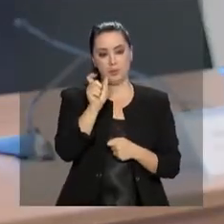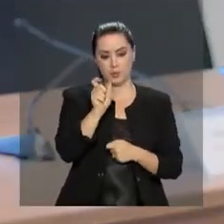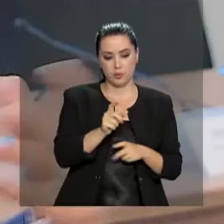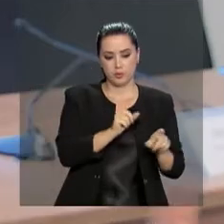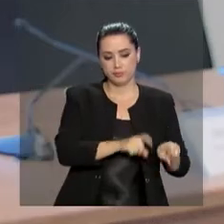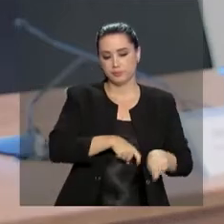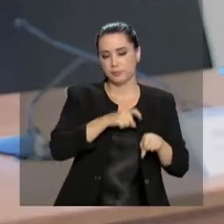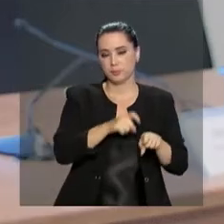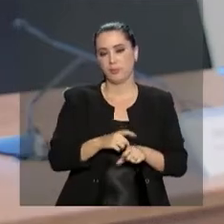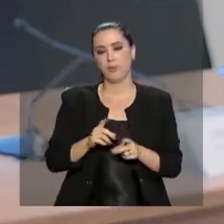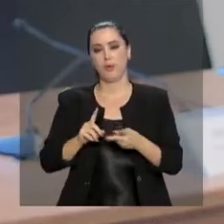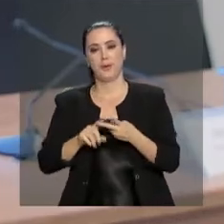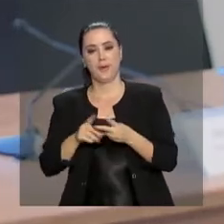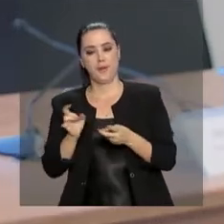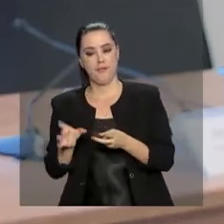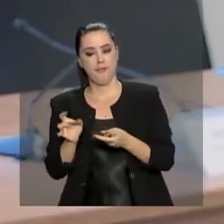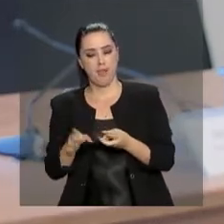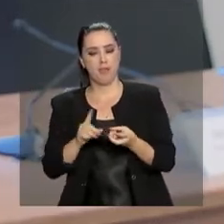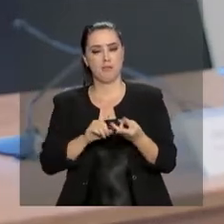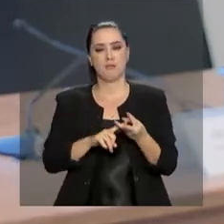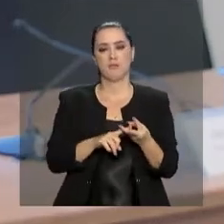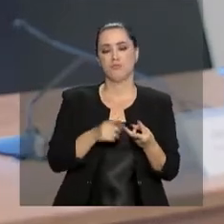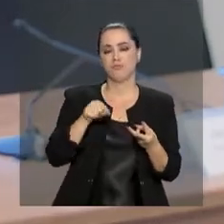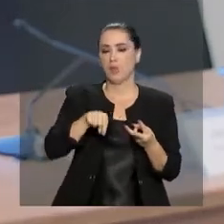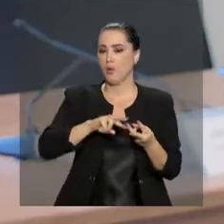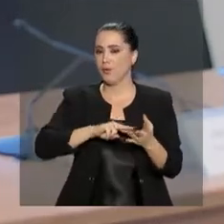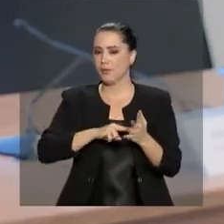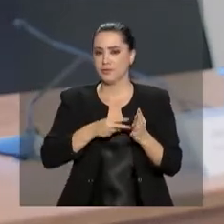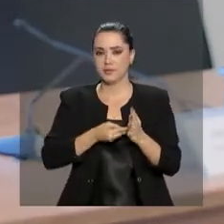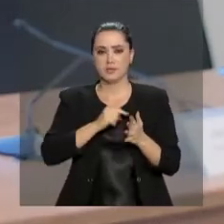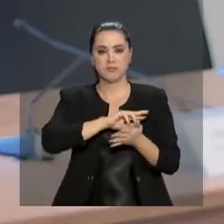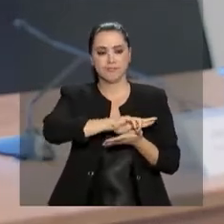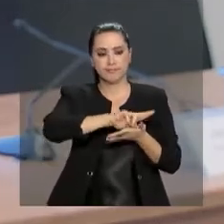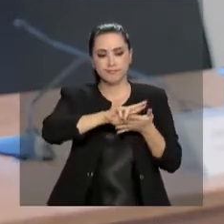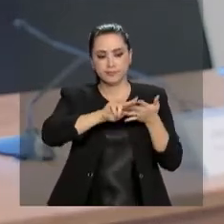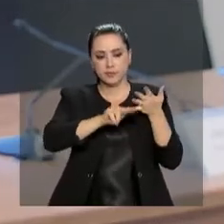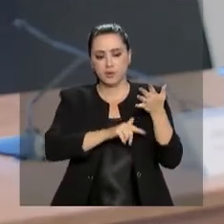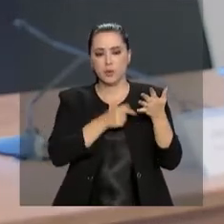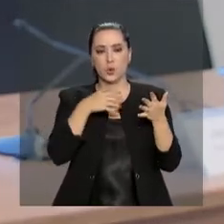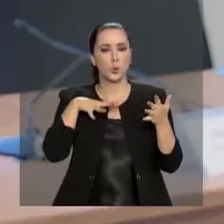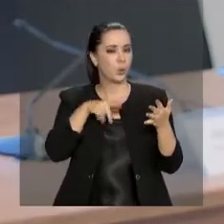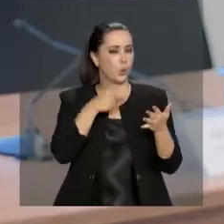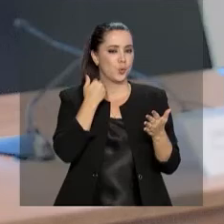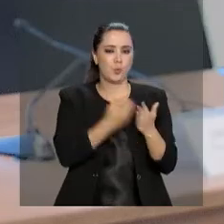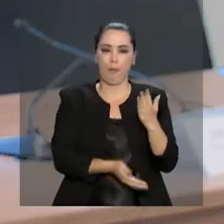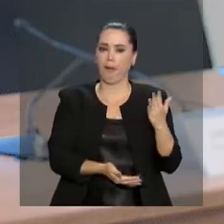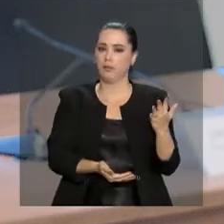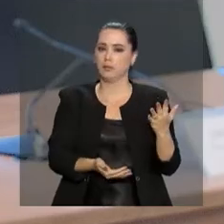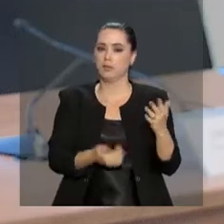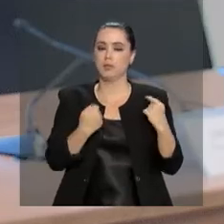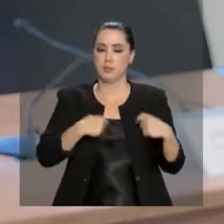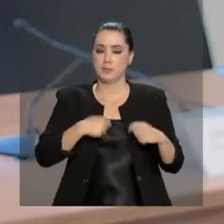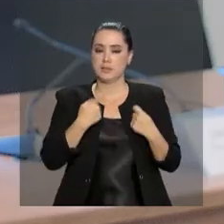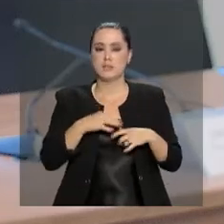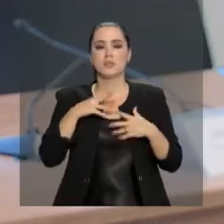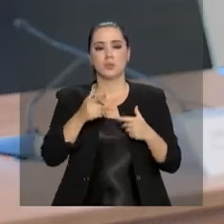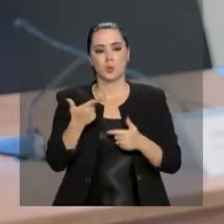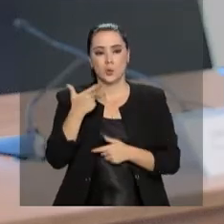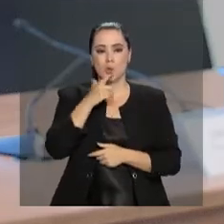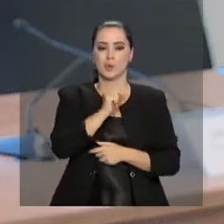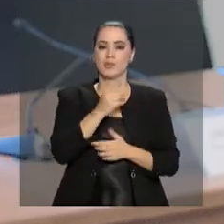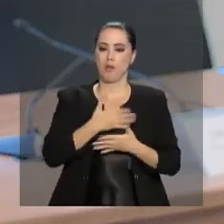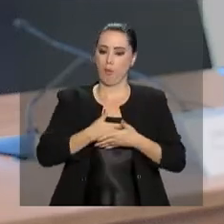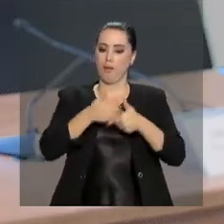para o que comercializa para quem distribui ou seja é uma agenda em que todos perdem e é preciso que todos ganhem